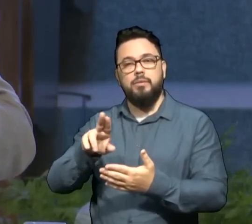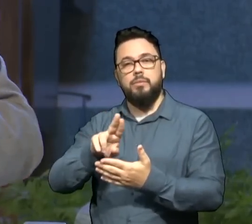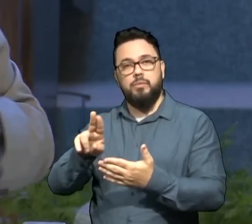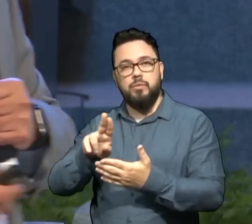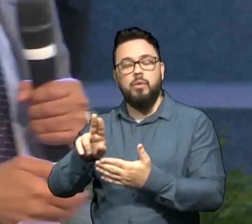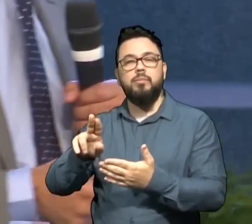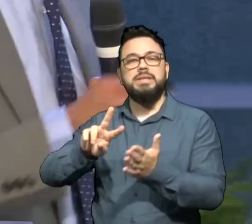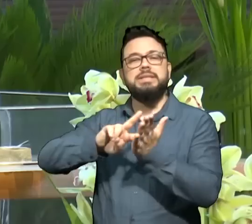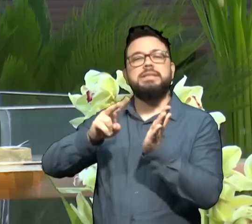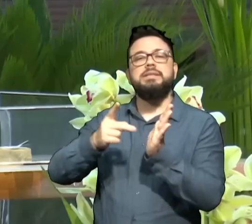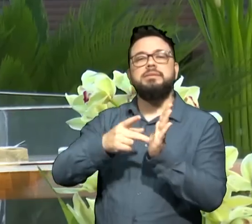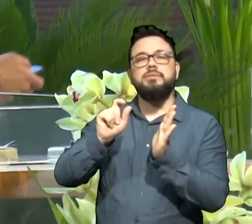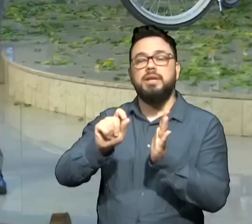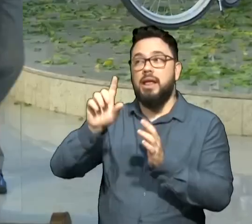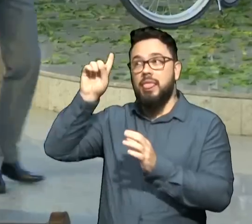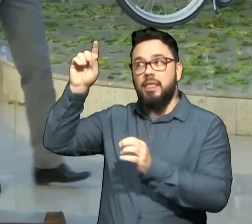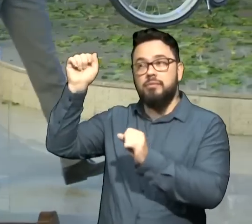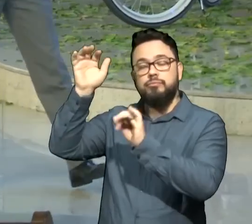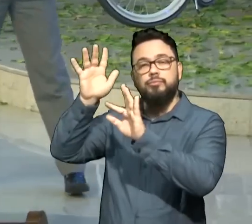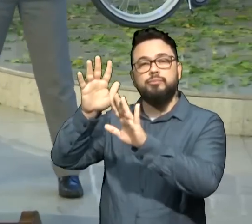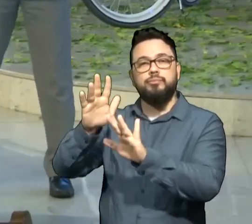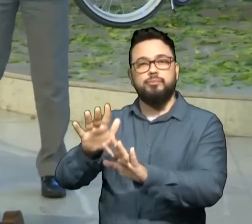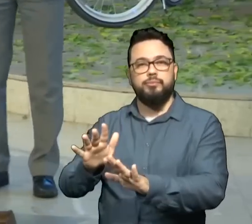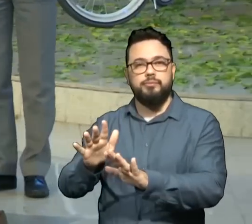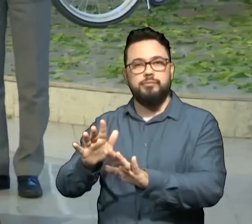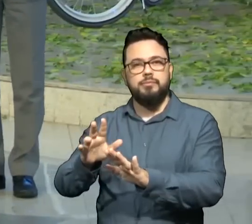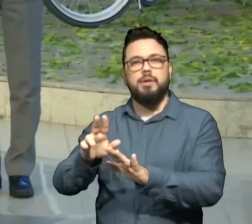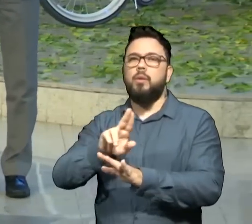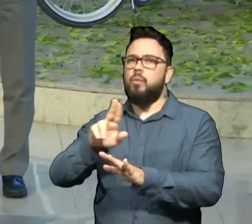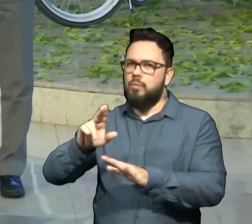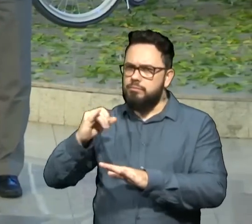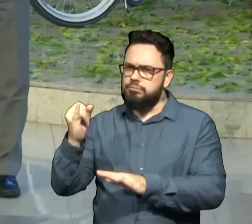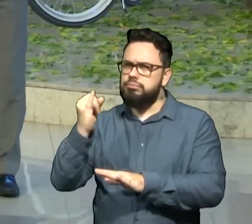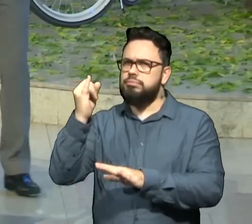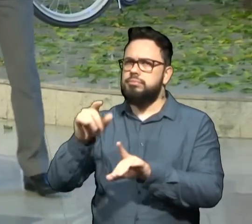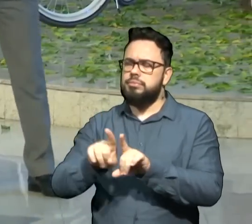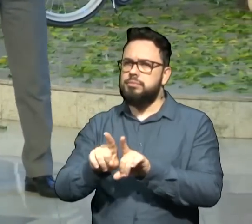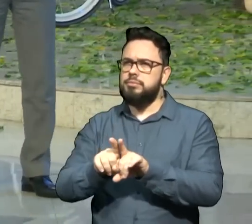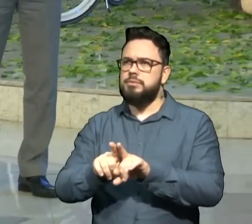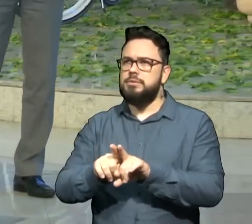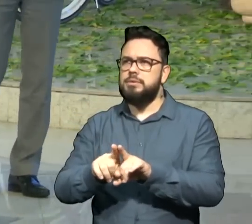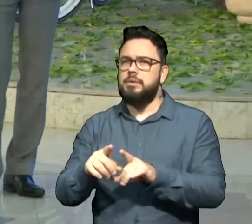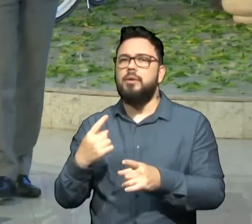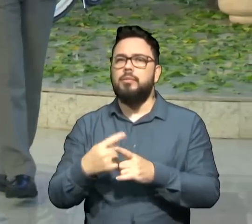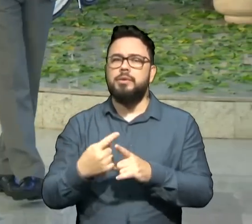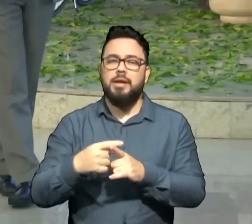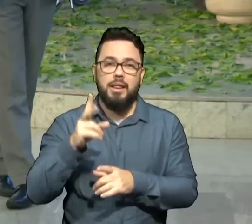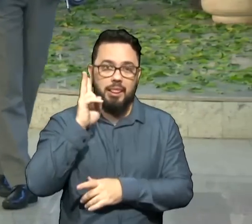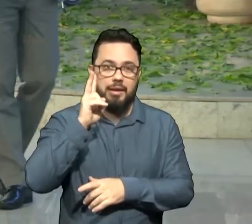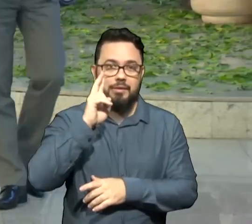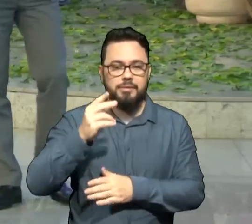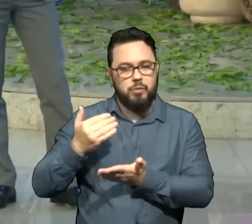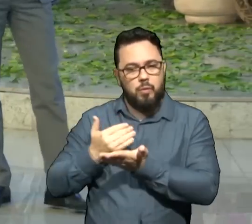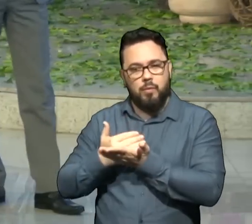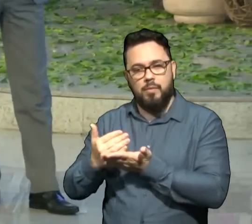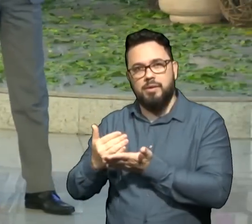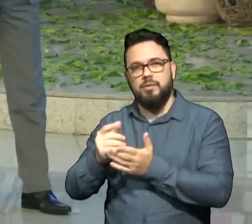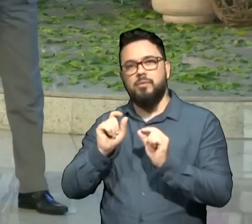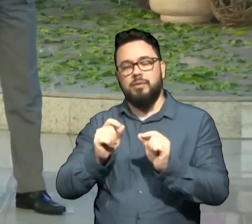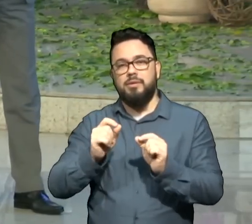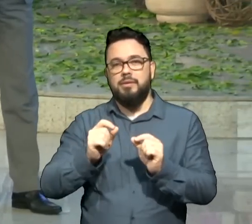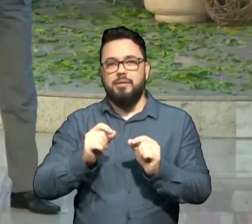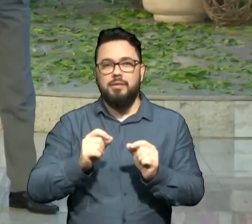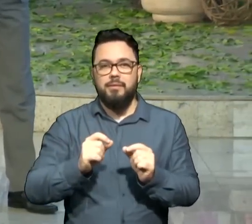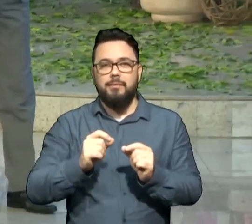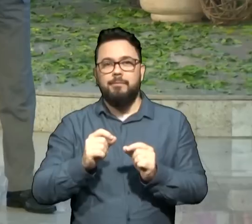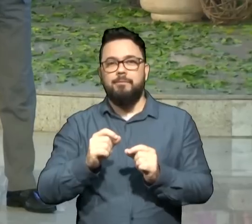e que significado profundo para alguém que precisaria mesmo da Graça de Cristo sabe por quê lembra que eu comecei esse sermão propondo um exercício de